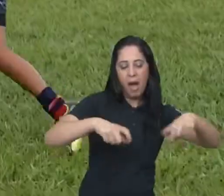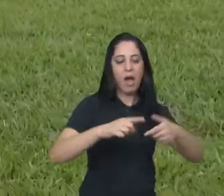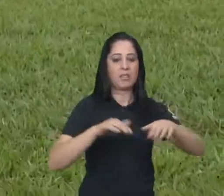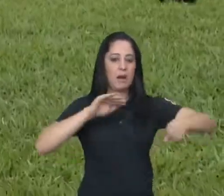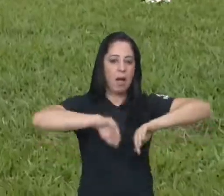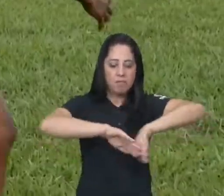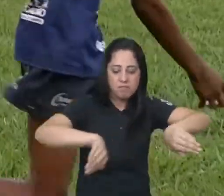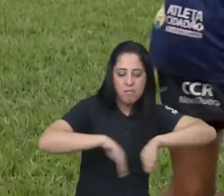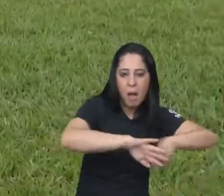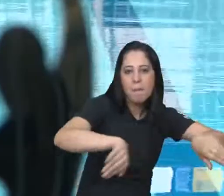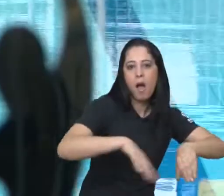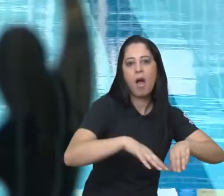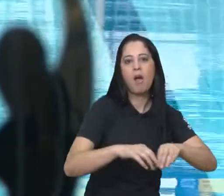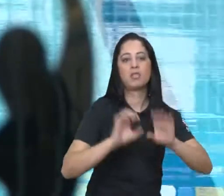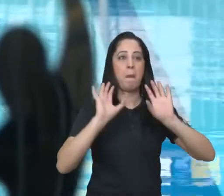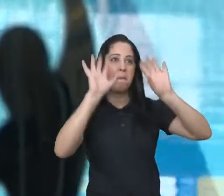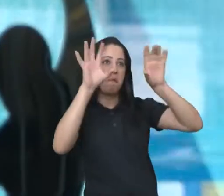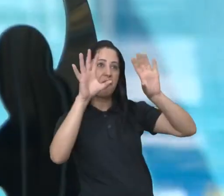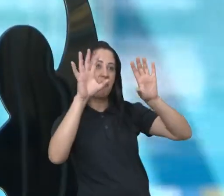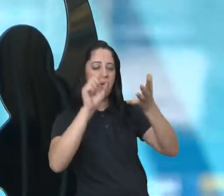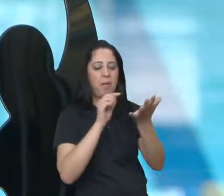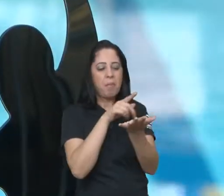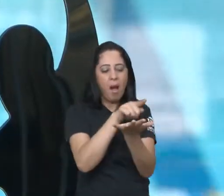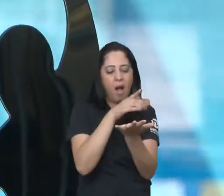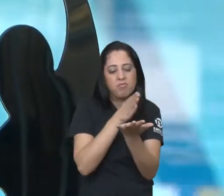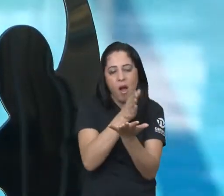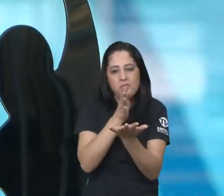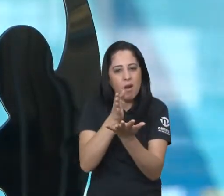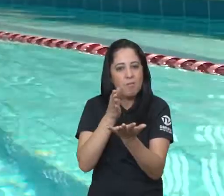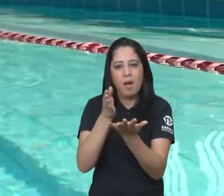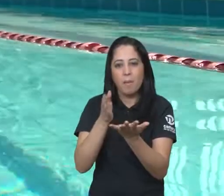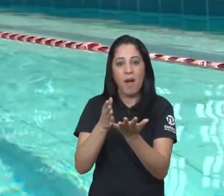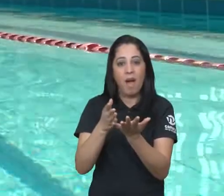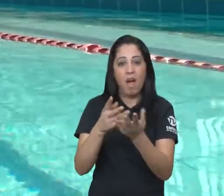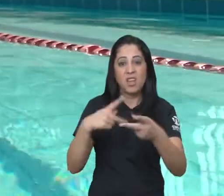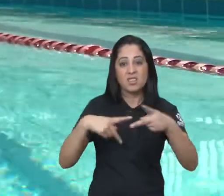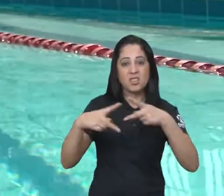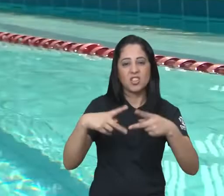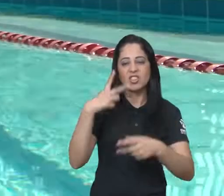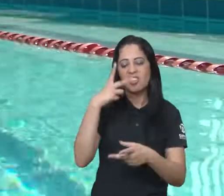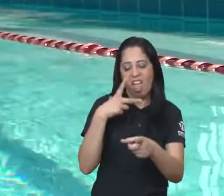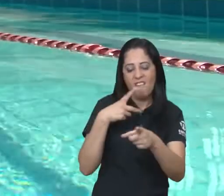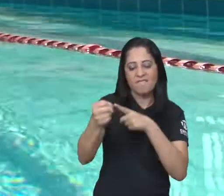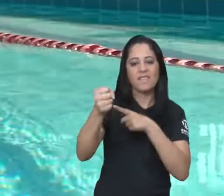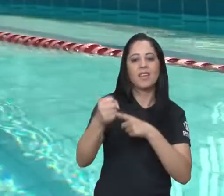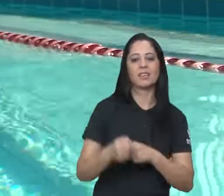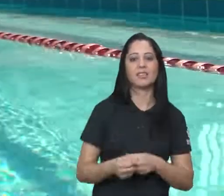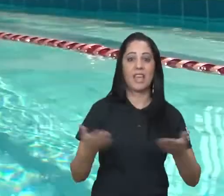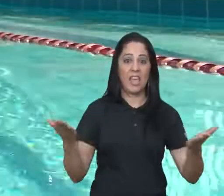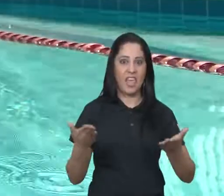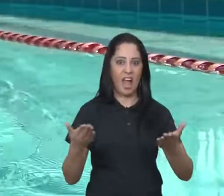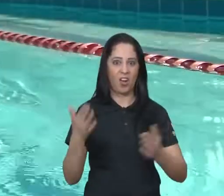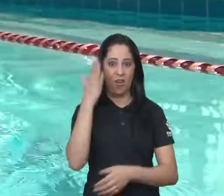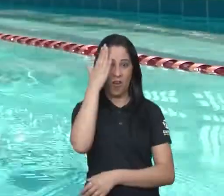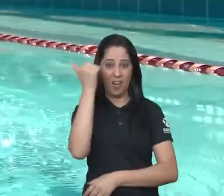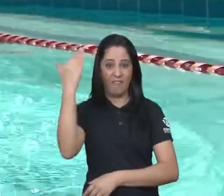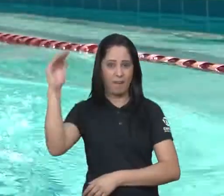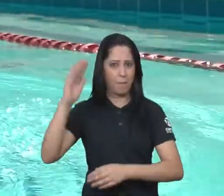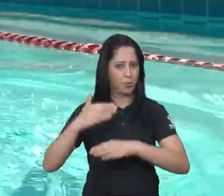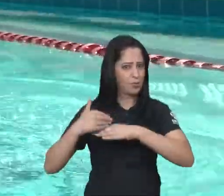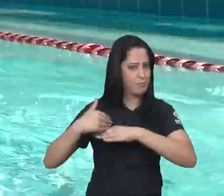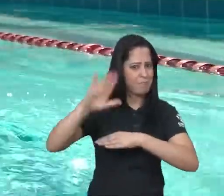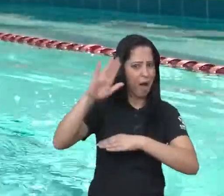quadra, pista ou campo, São José dá show. E neste ano, a estrela joseense emergiu das